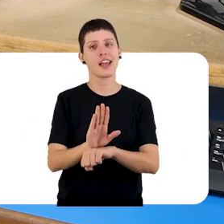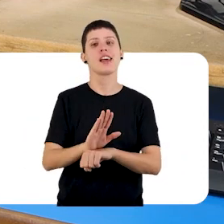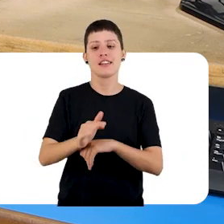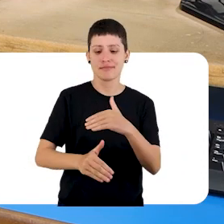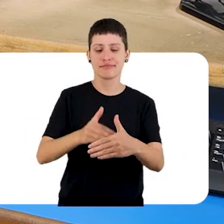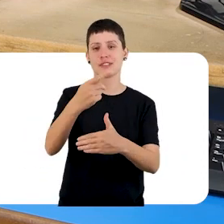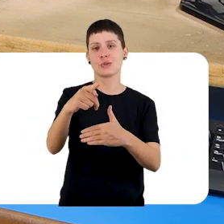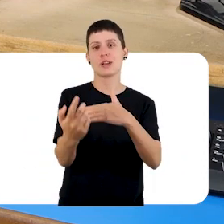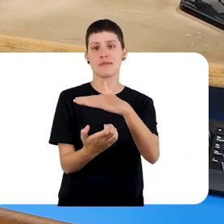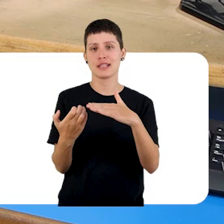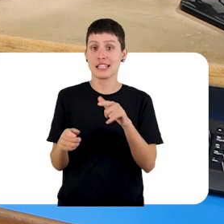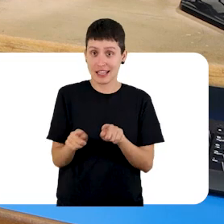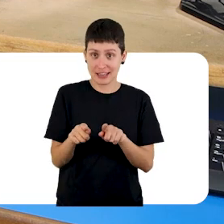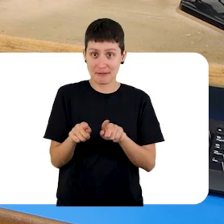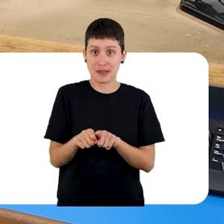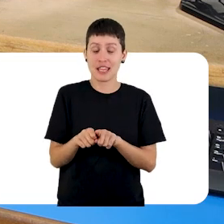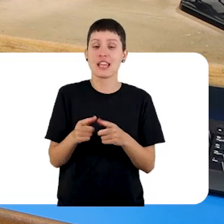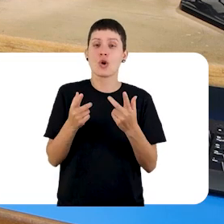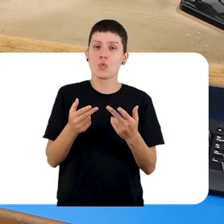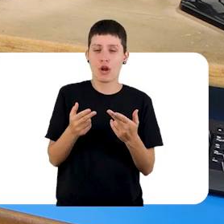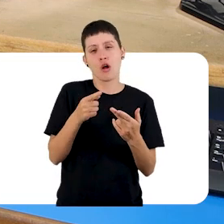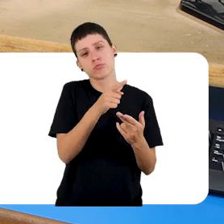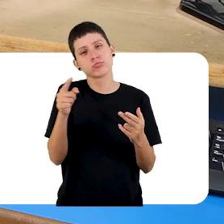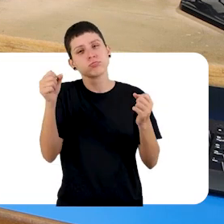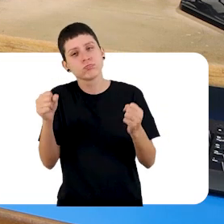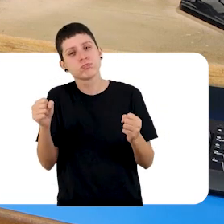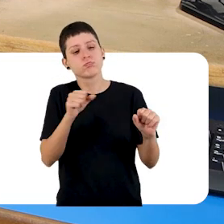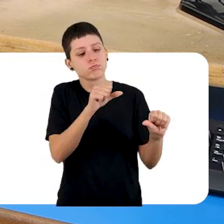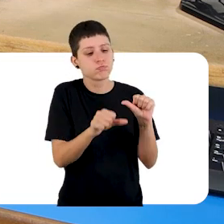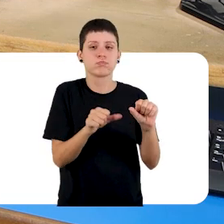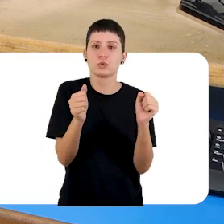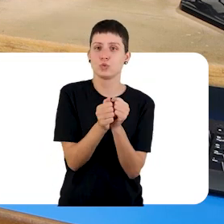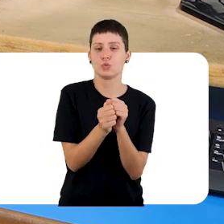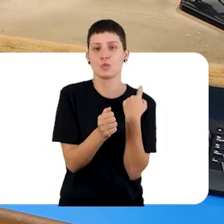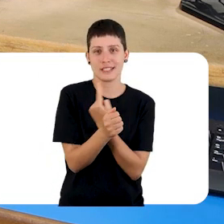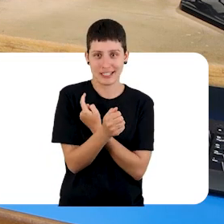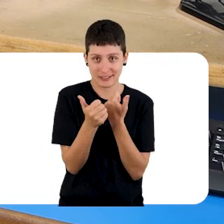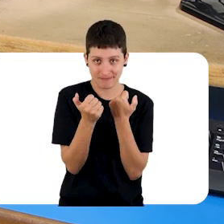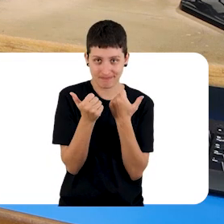sua empresa e também, ao mesmo tempo, vocês podem vir reprogramar a quebrada junto conosco.